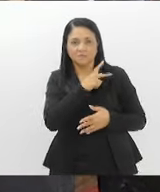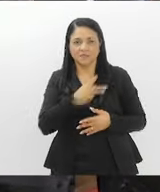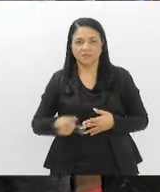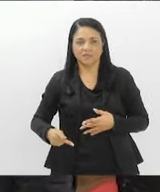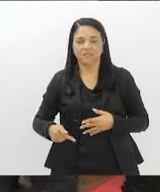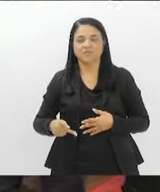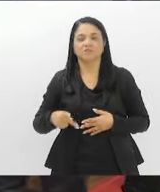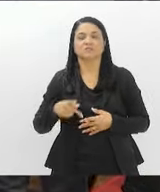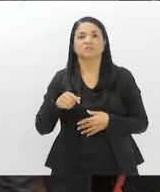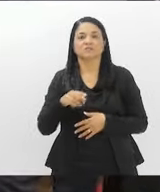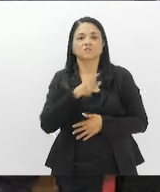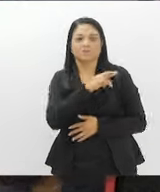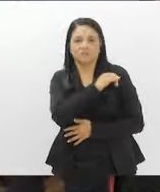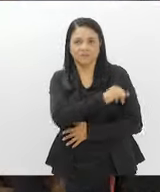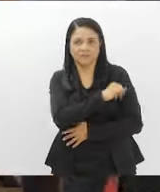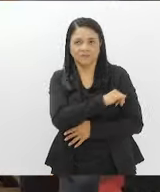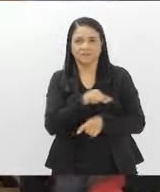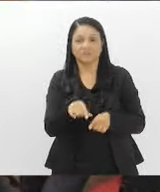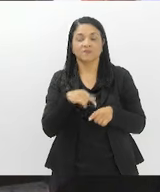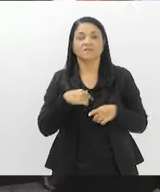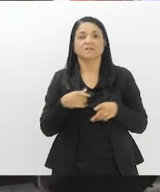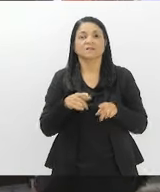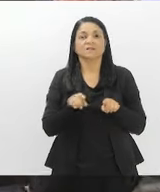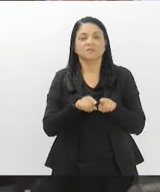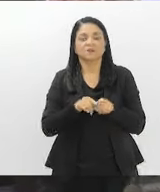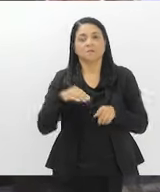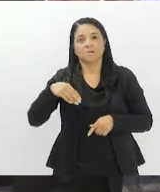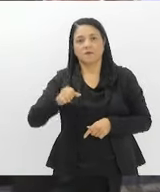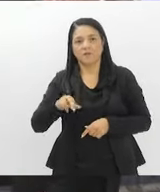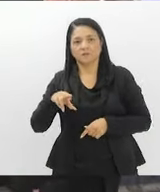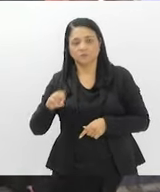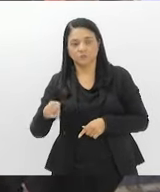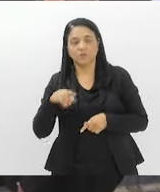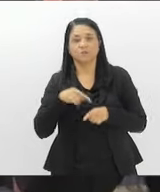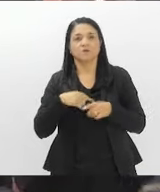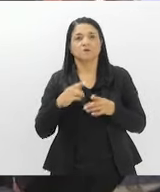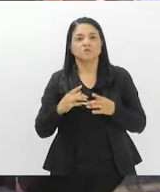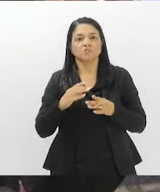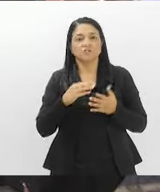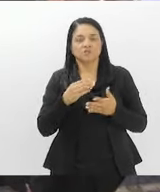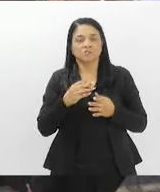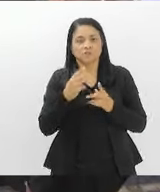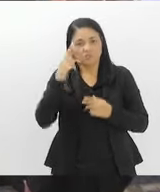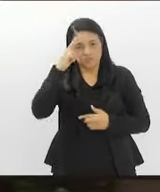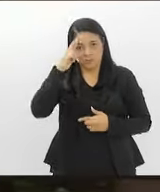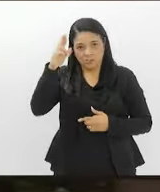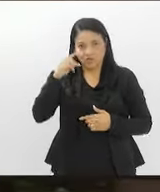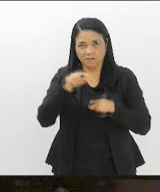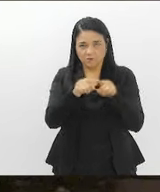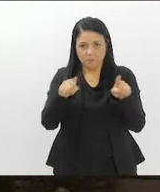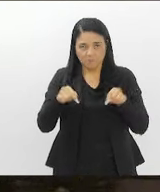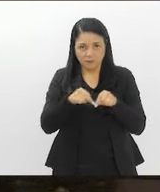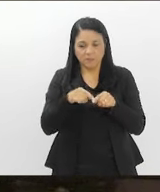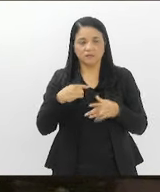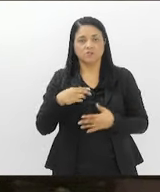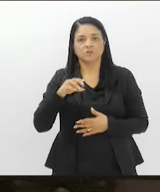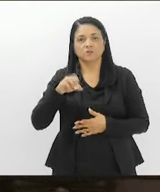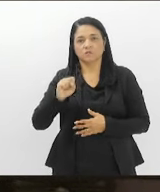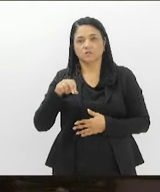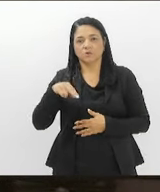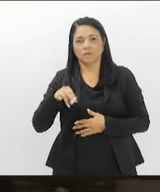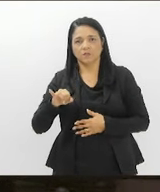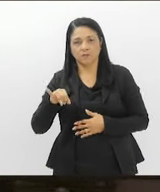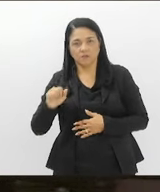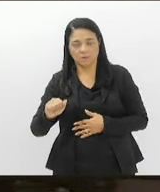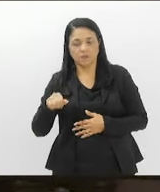Rio de Janeiro. Marco Simões, chefe de gabinete da Casa Civil, querido amigo também. Sônia Paz, editora-geral do Correio